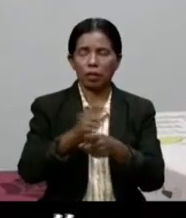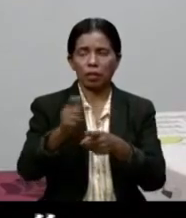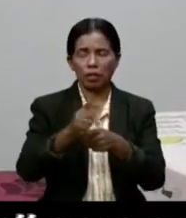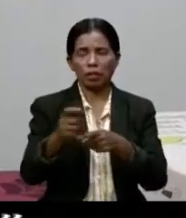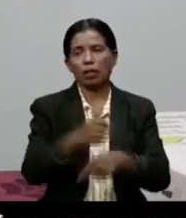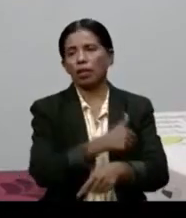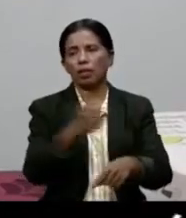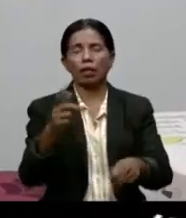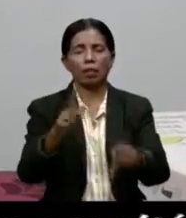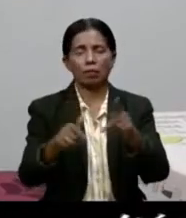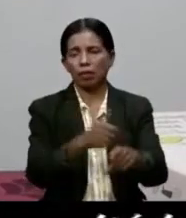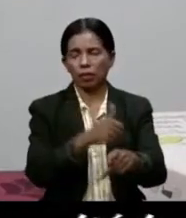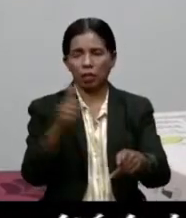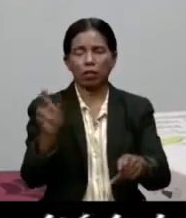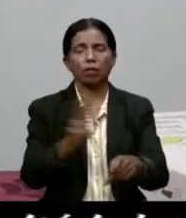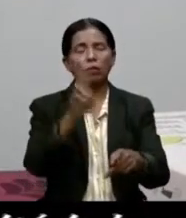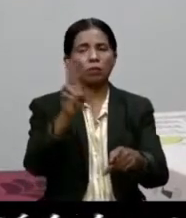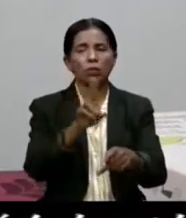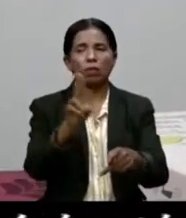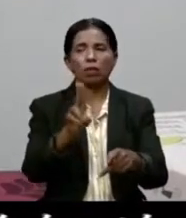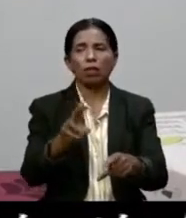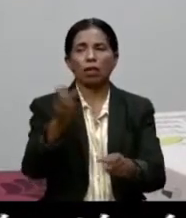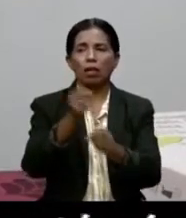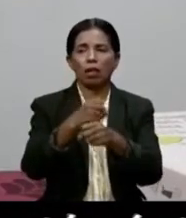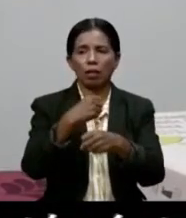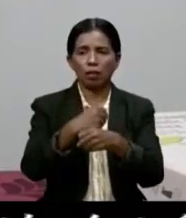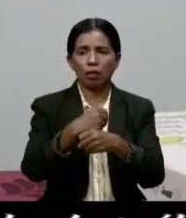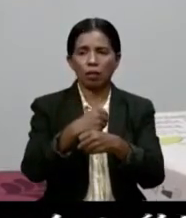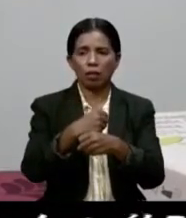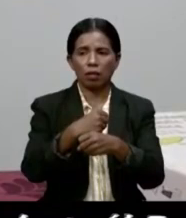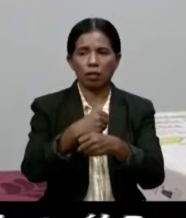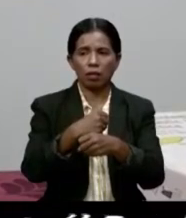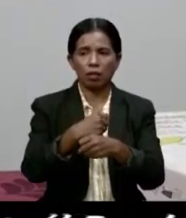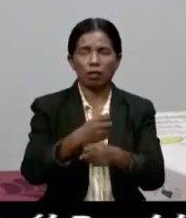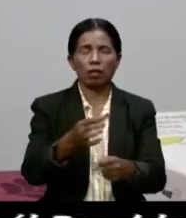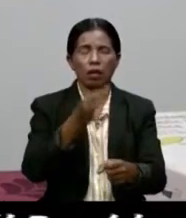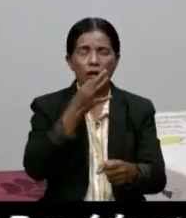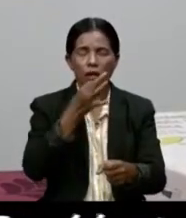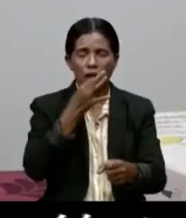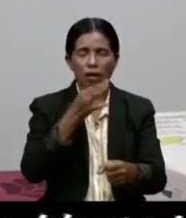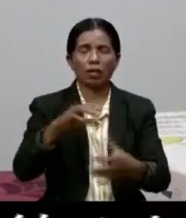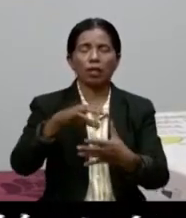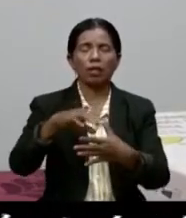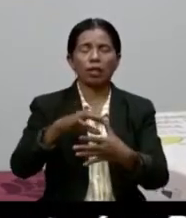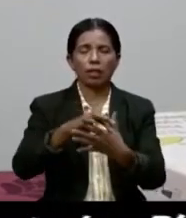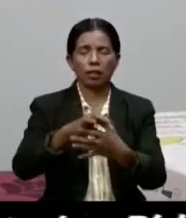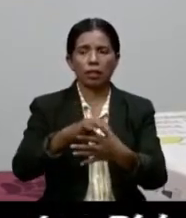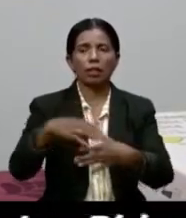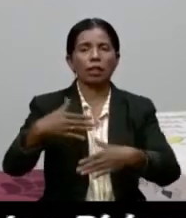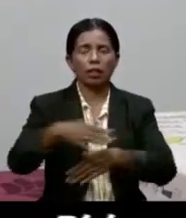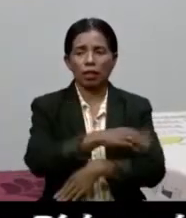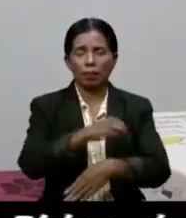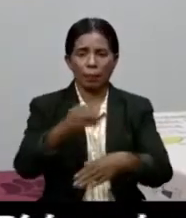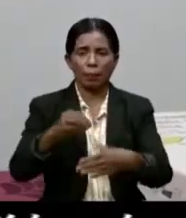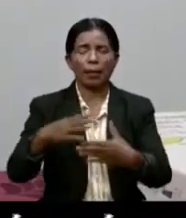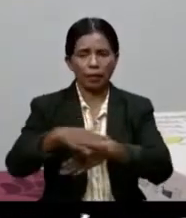ema balu utiliza fali formalin ne par preserva fali hahang naang ikan botem ne entau ne veneno. Nem mesmo